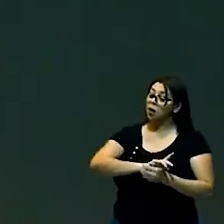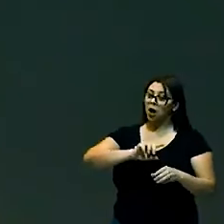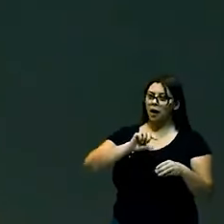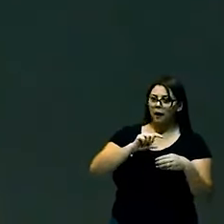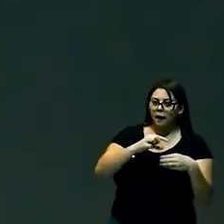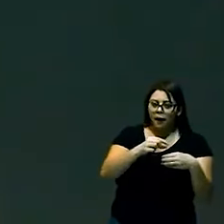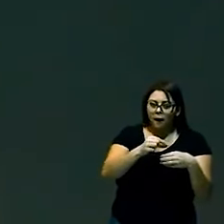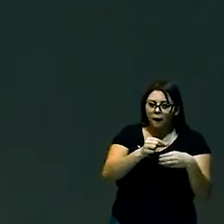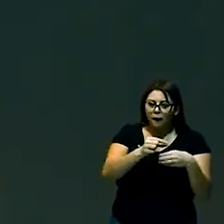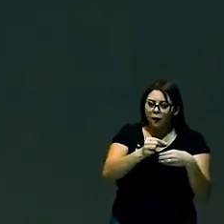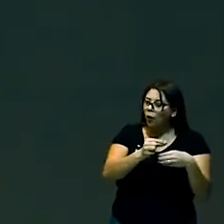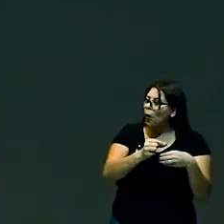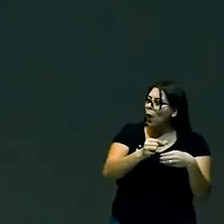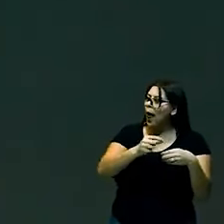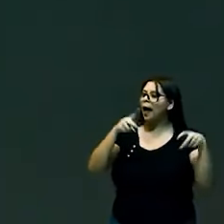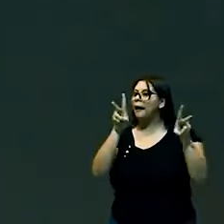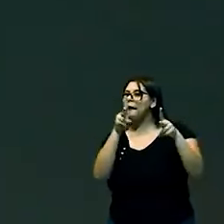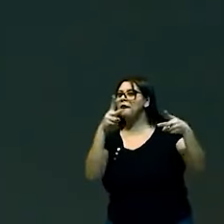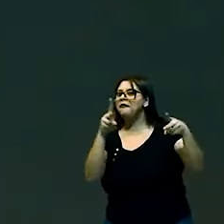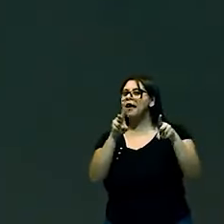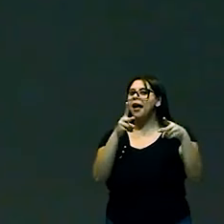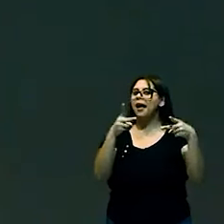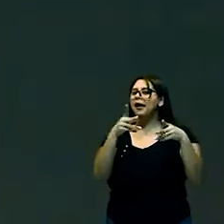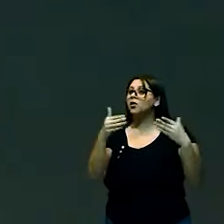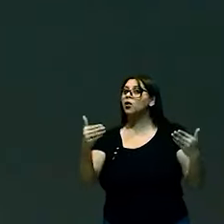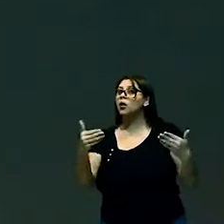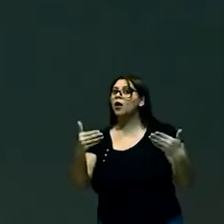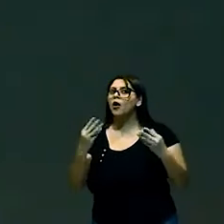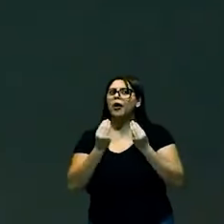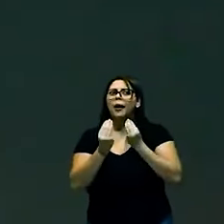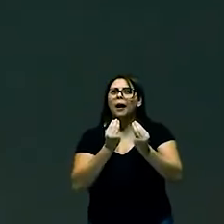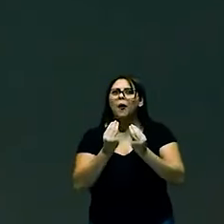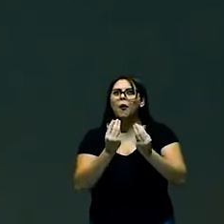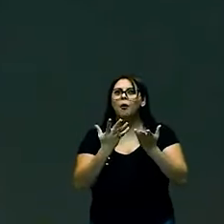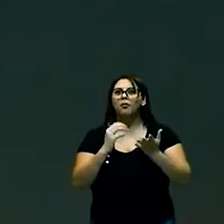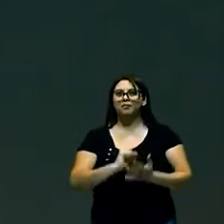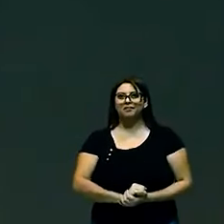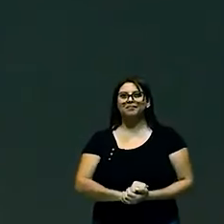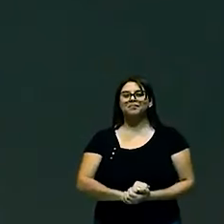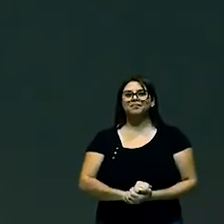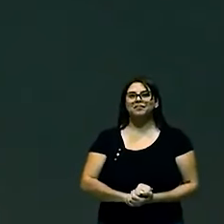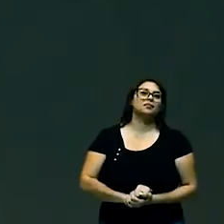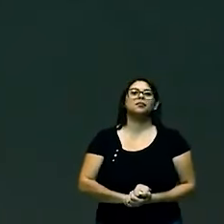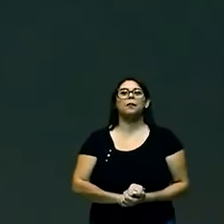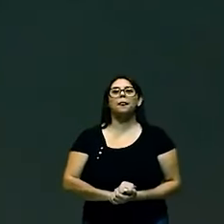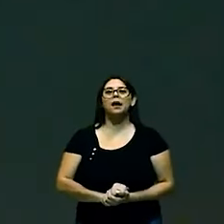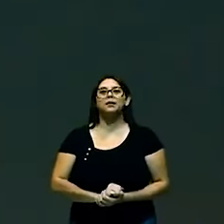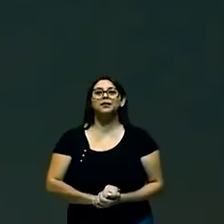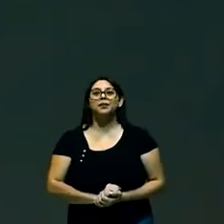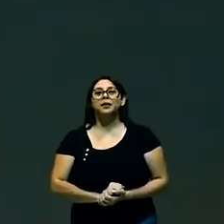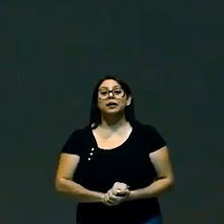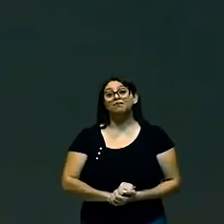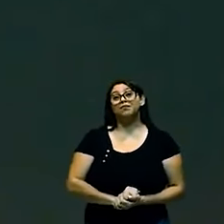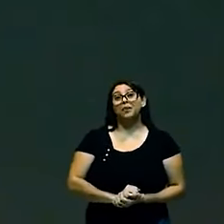Reclamação está no DNA do homem pecaminoso, né? A gente reclama, o primeiro reclamou até com Deus, né? A mulher que tu me